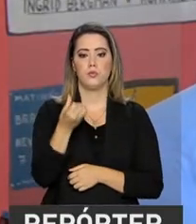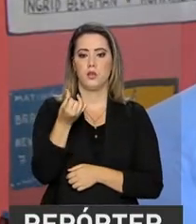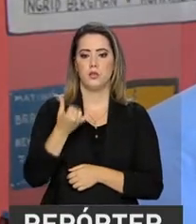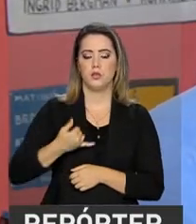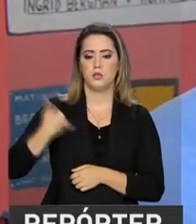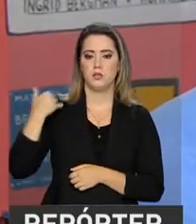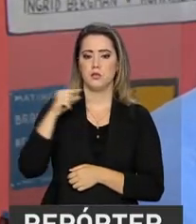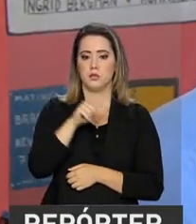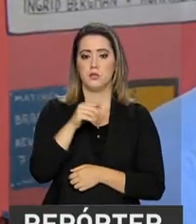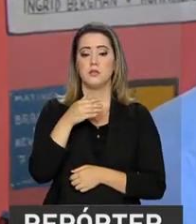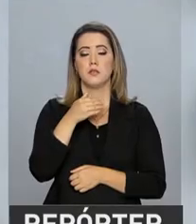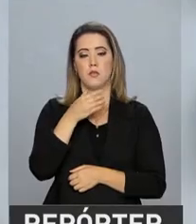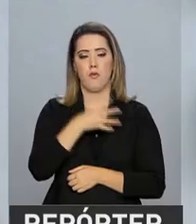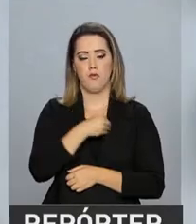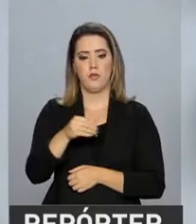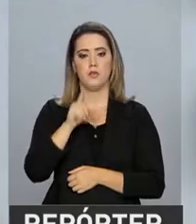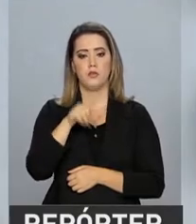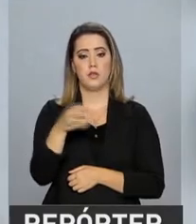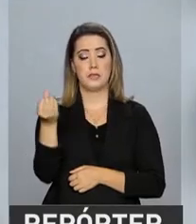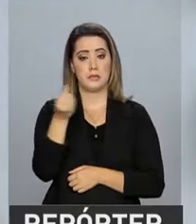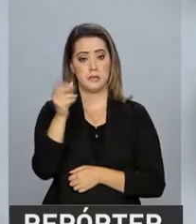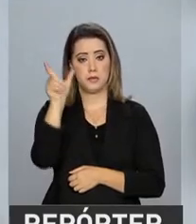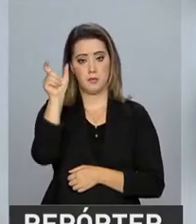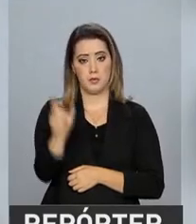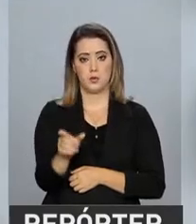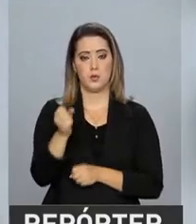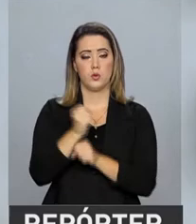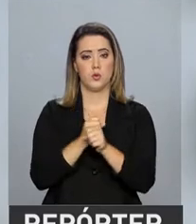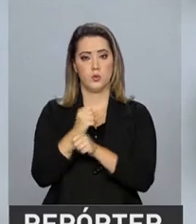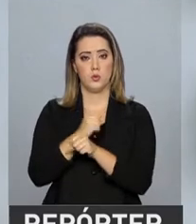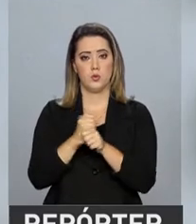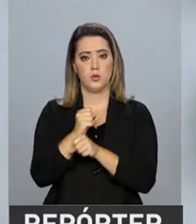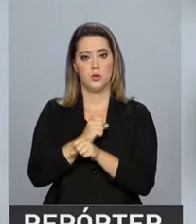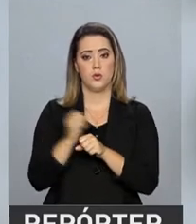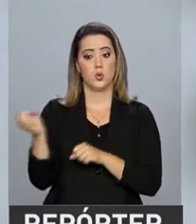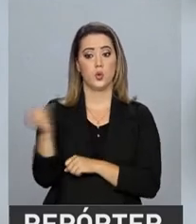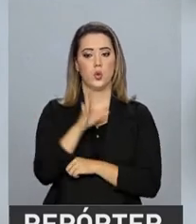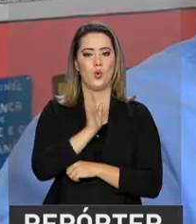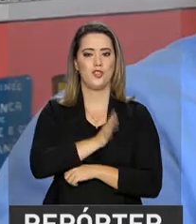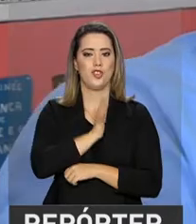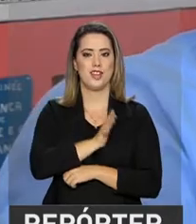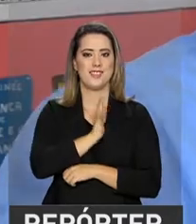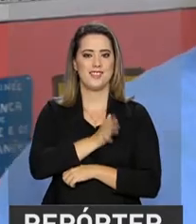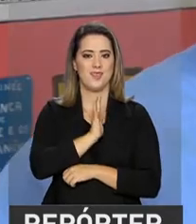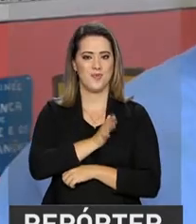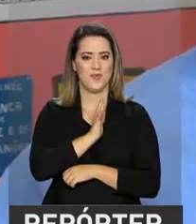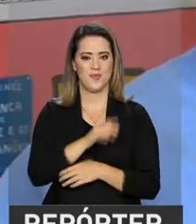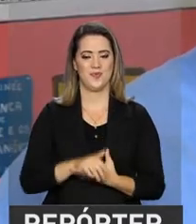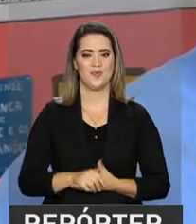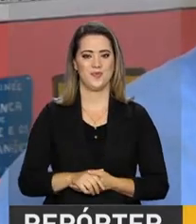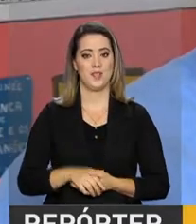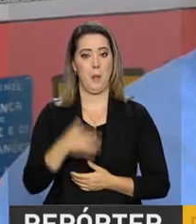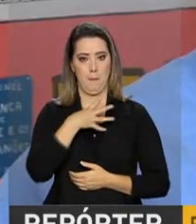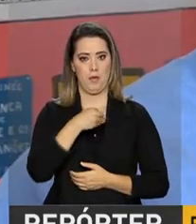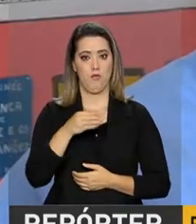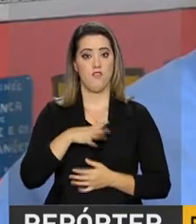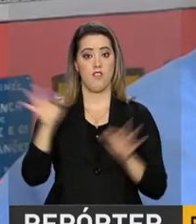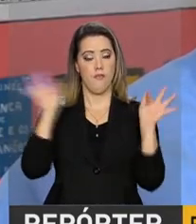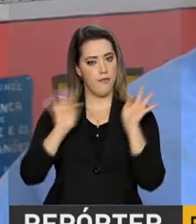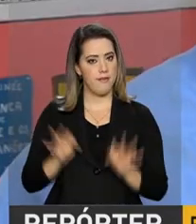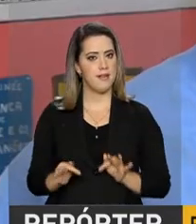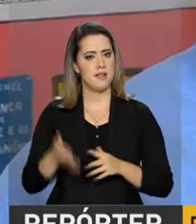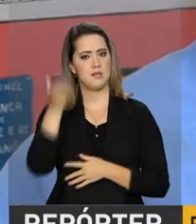da cozinheira elza foi o sexto paciente do ano a receber um novo coração ele está muito feliz em saber que ele vai sair